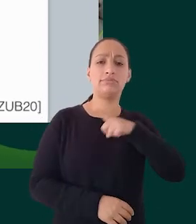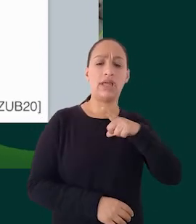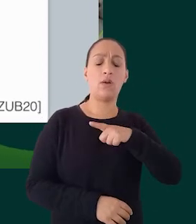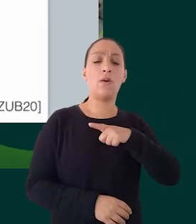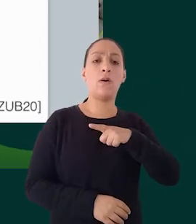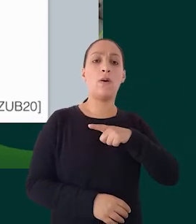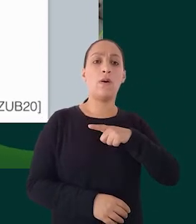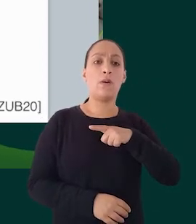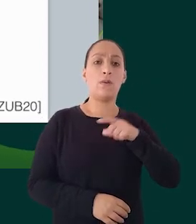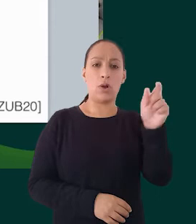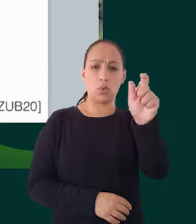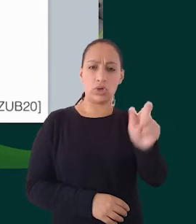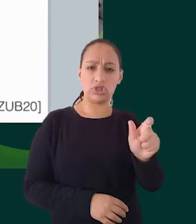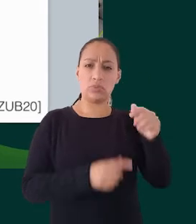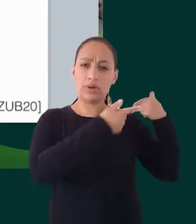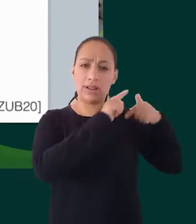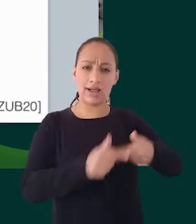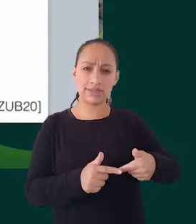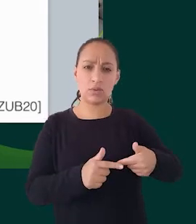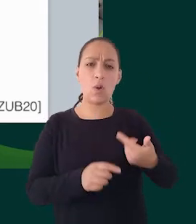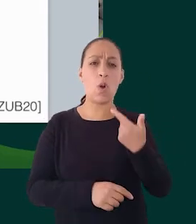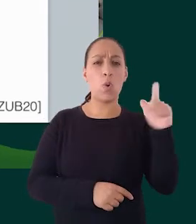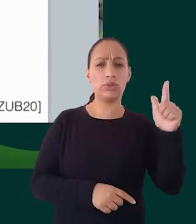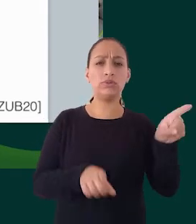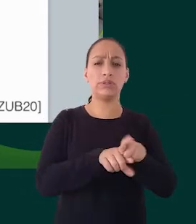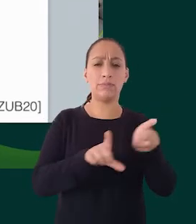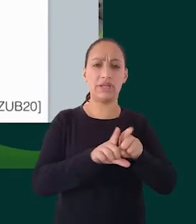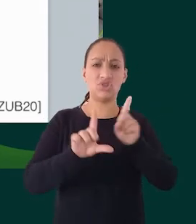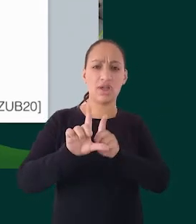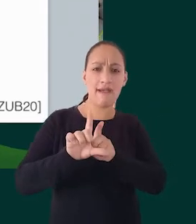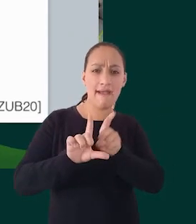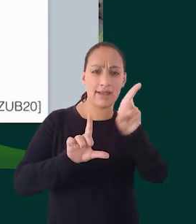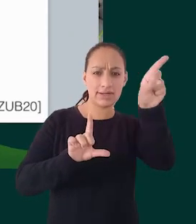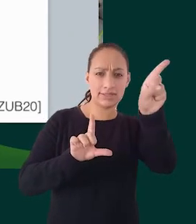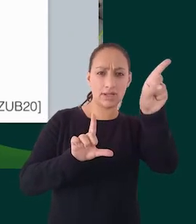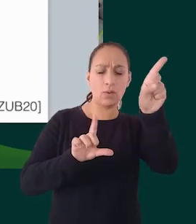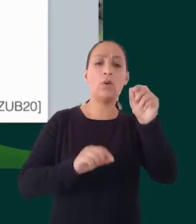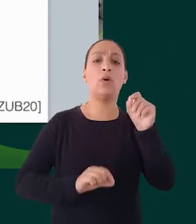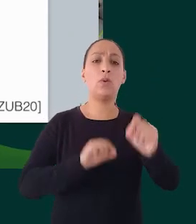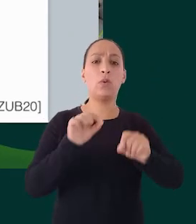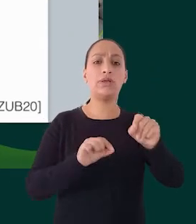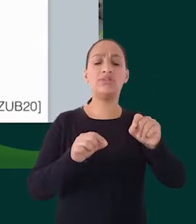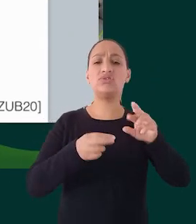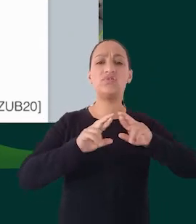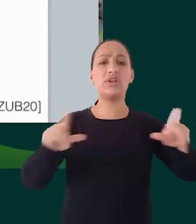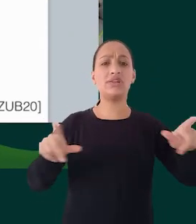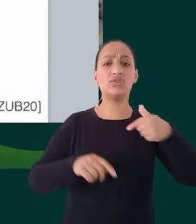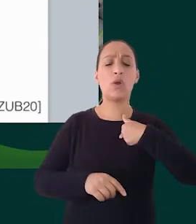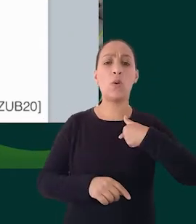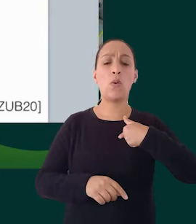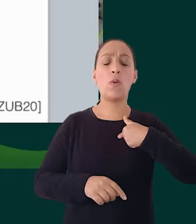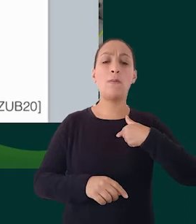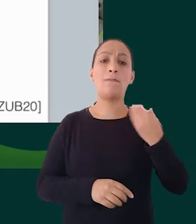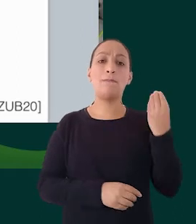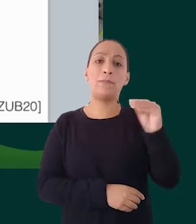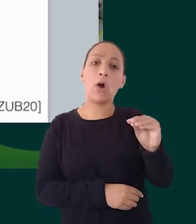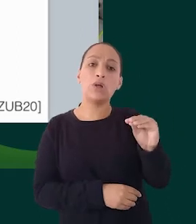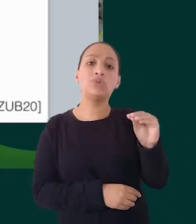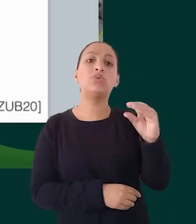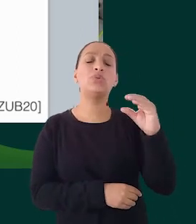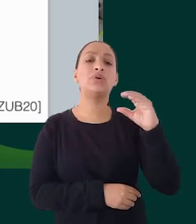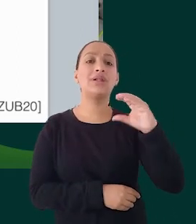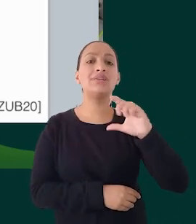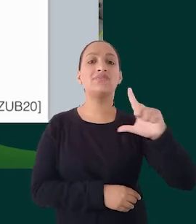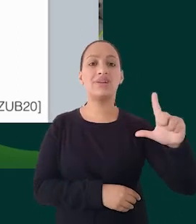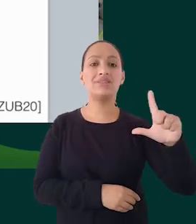clássicos, aqui também tem outros de regressão. A diferença da regressão é que eu classifico com números. Então, eu quero, por